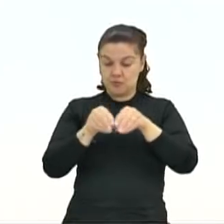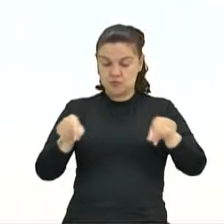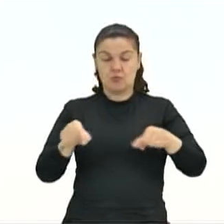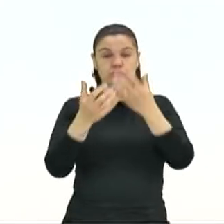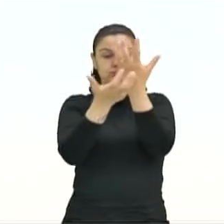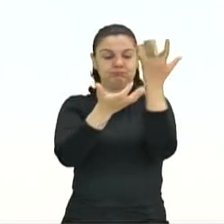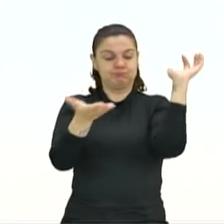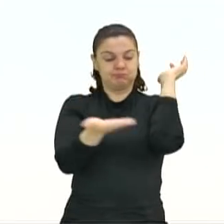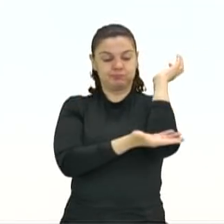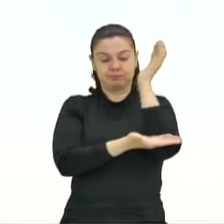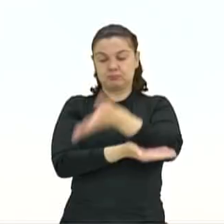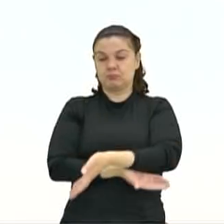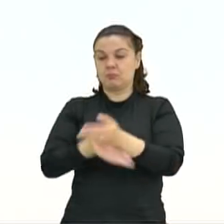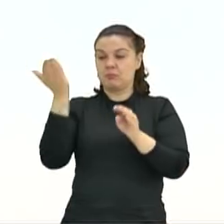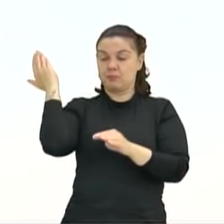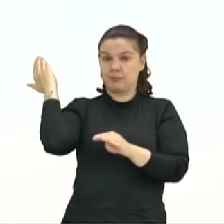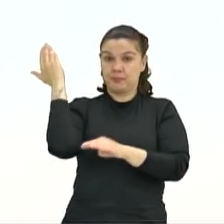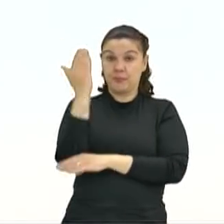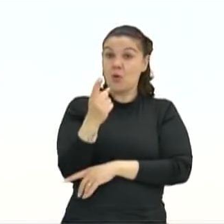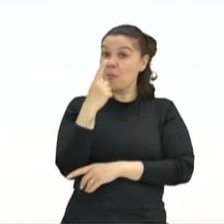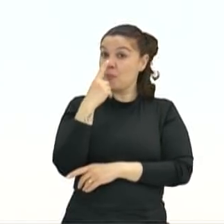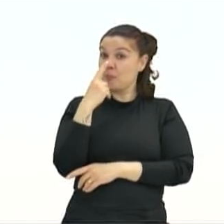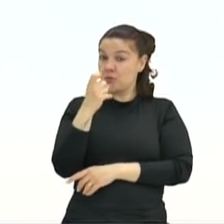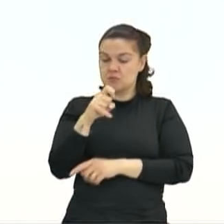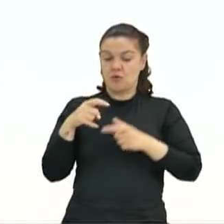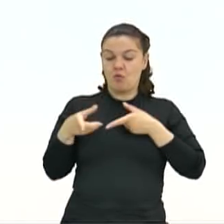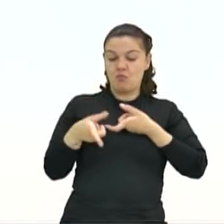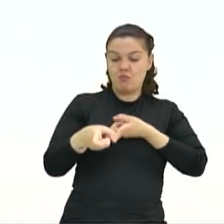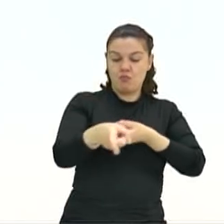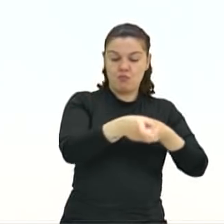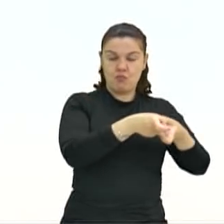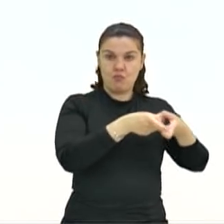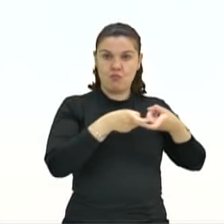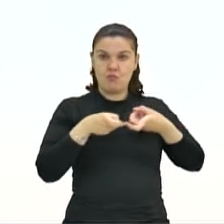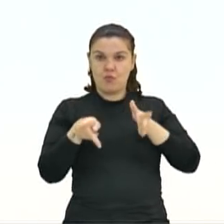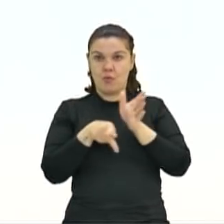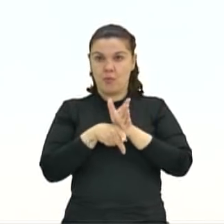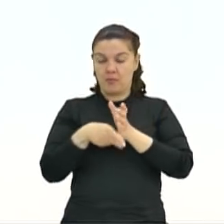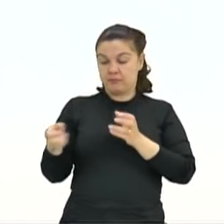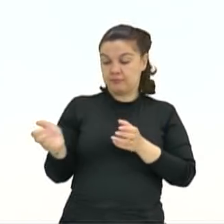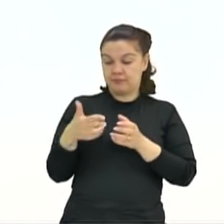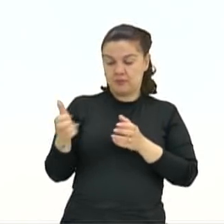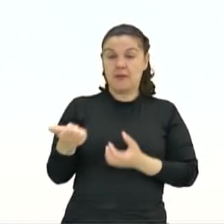desmatamento, poluição por agrotóxico, queimadas,